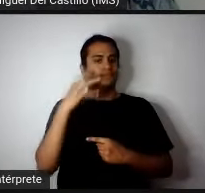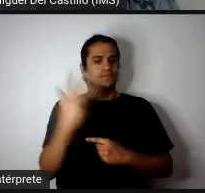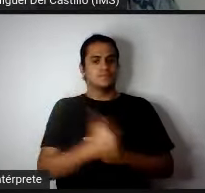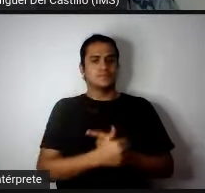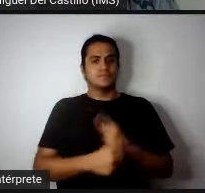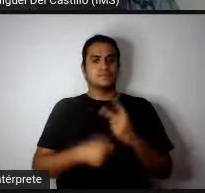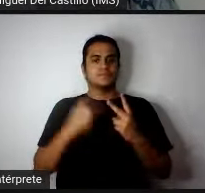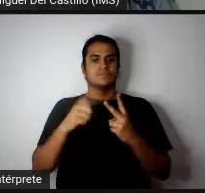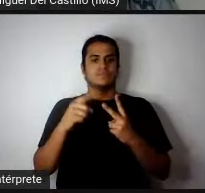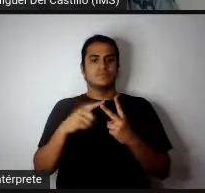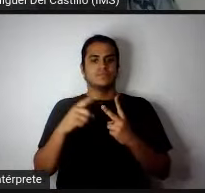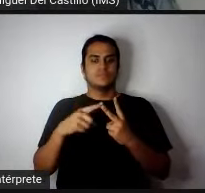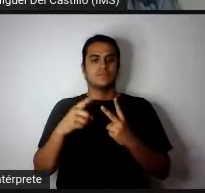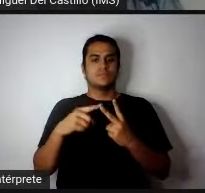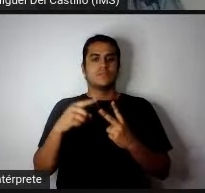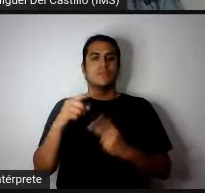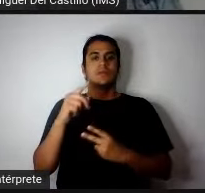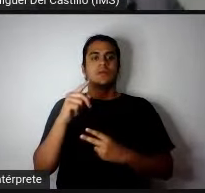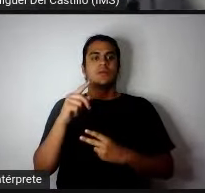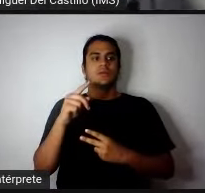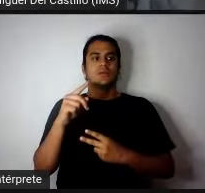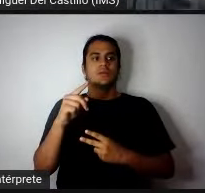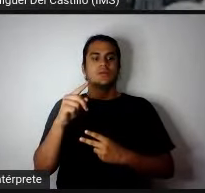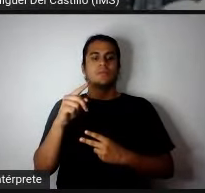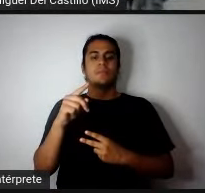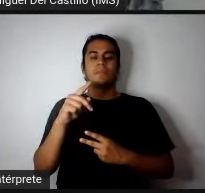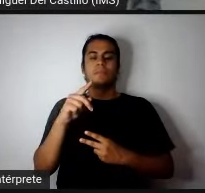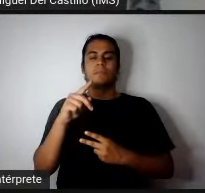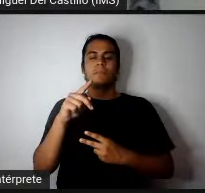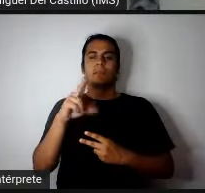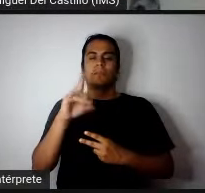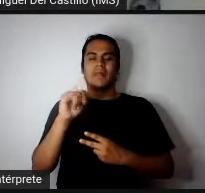Bloody Daughter. Bloody Daughter quer dizer